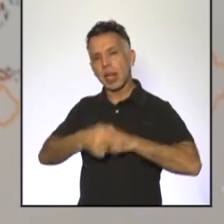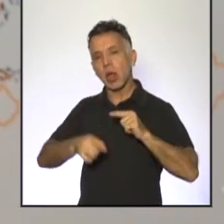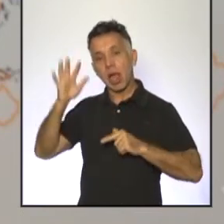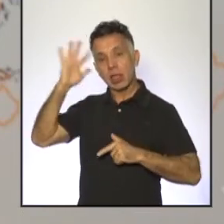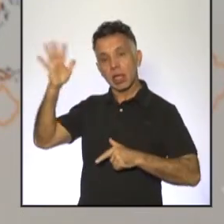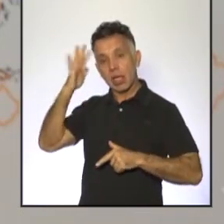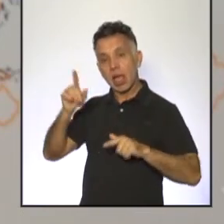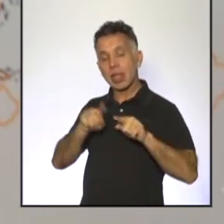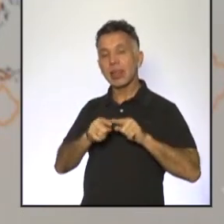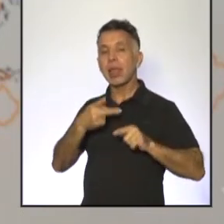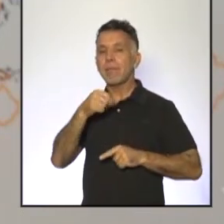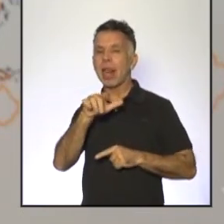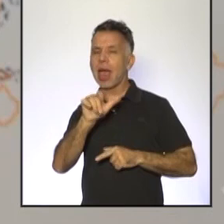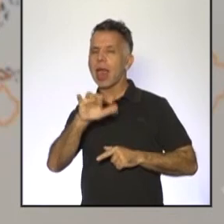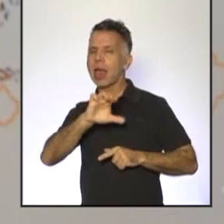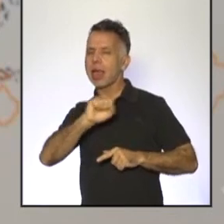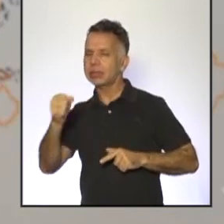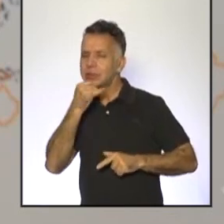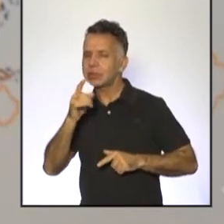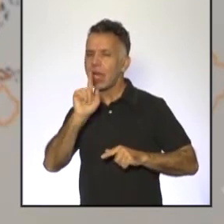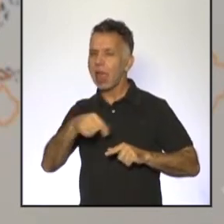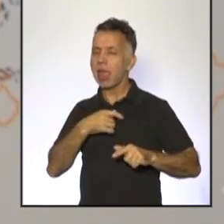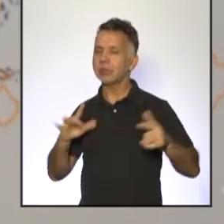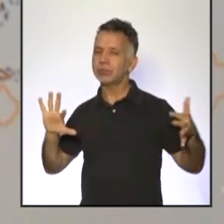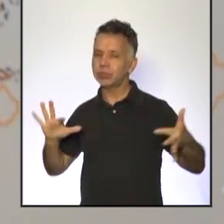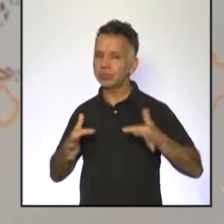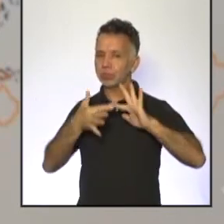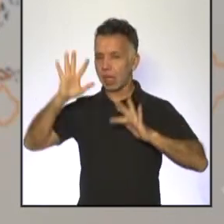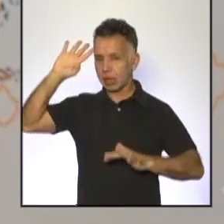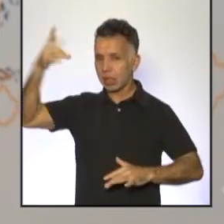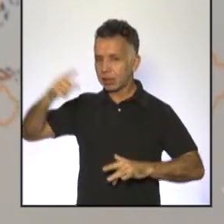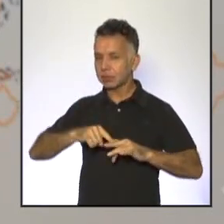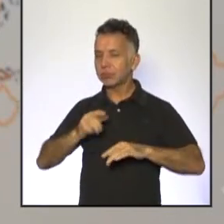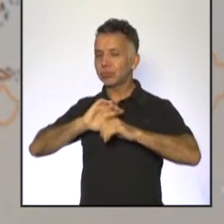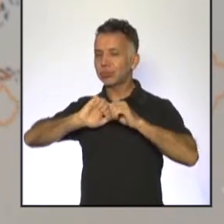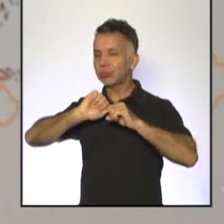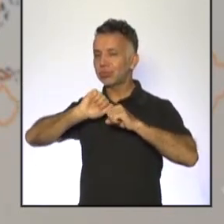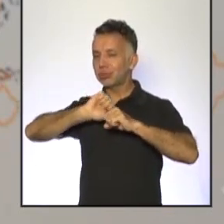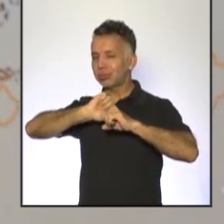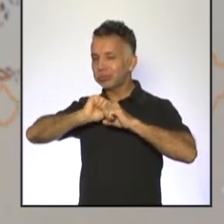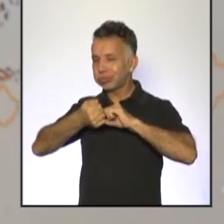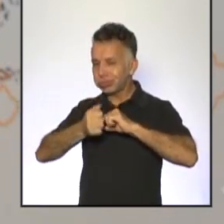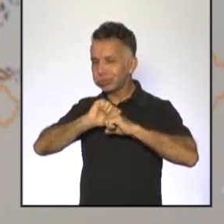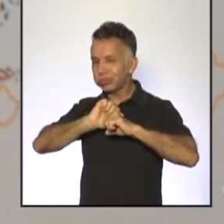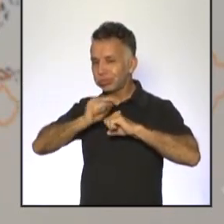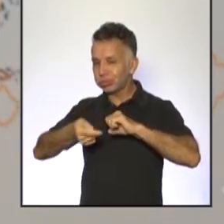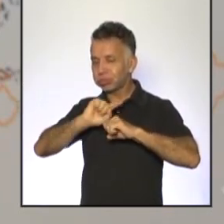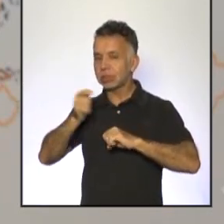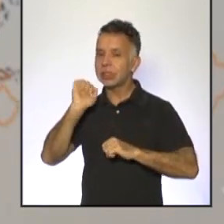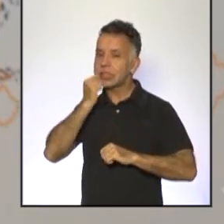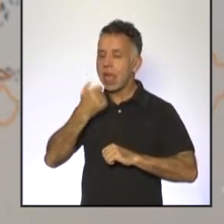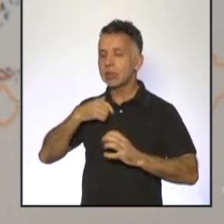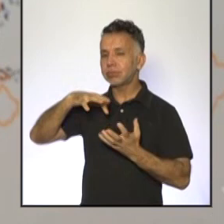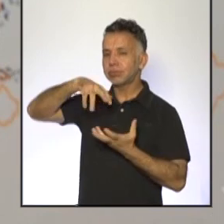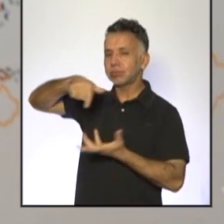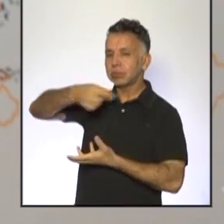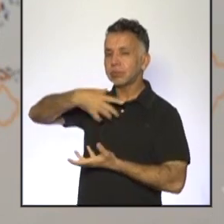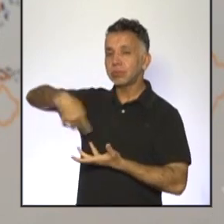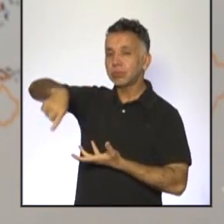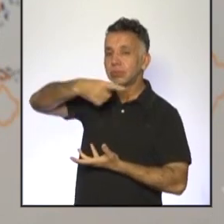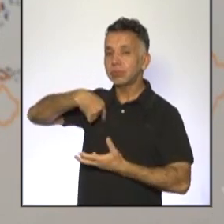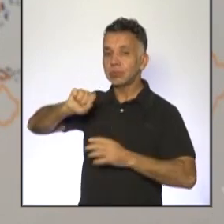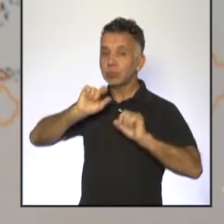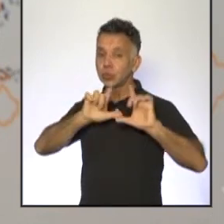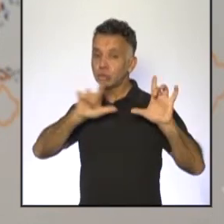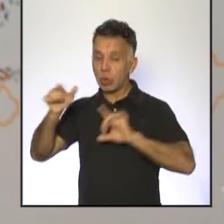da tectônica de placas, pois ela era a teoria unificadora das ciências da Terra. Ela é tão importante para as ciências da Terra